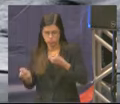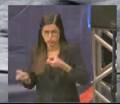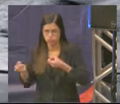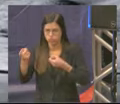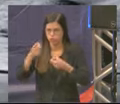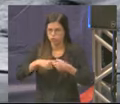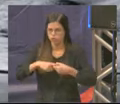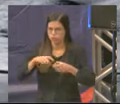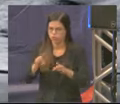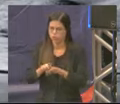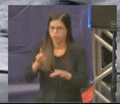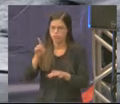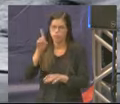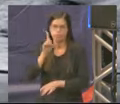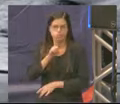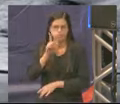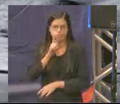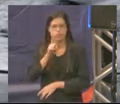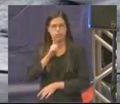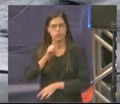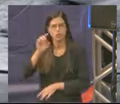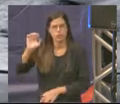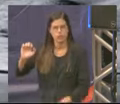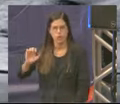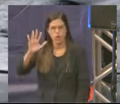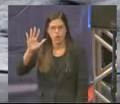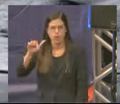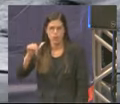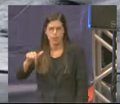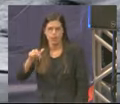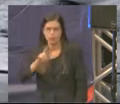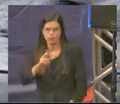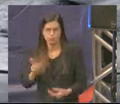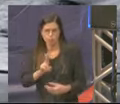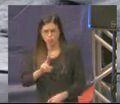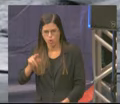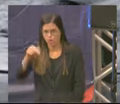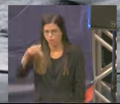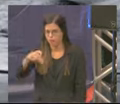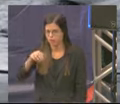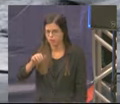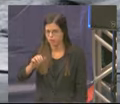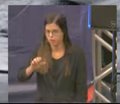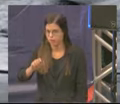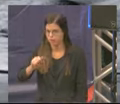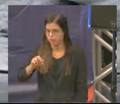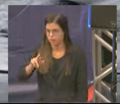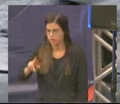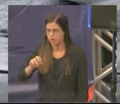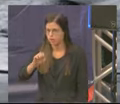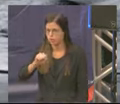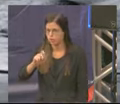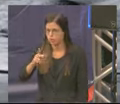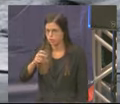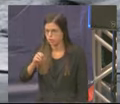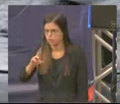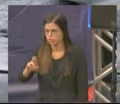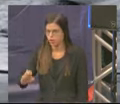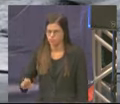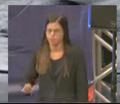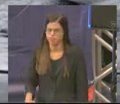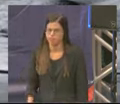para o território americano e europeu. E isso chama-se reshore, voltar de volta para dentro do território. Mais um toque, por